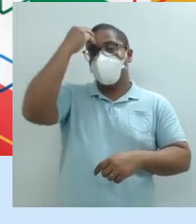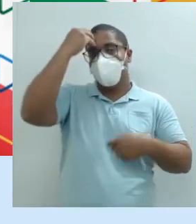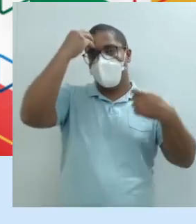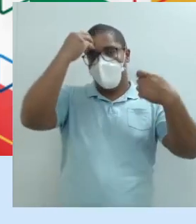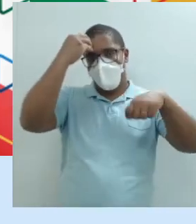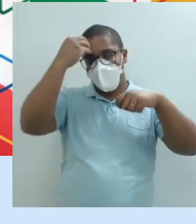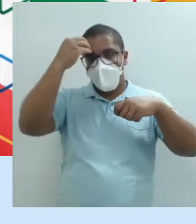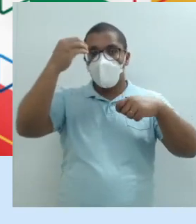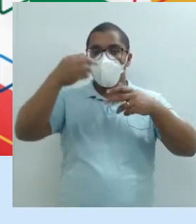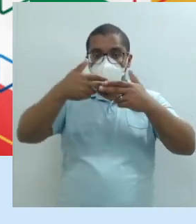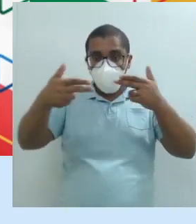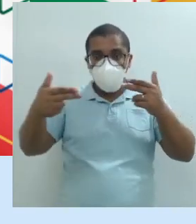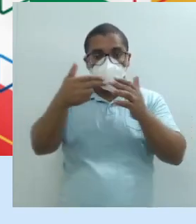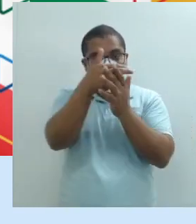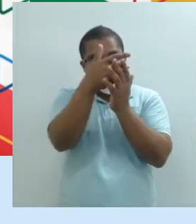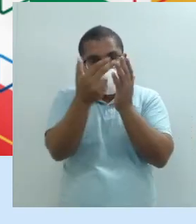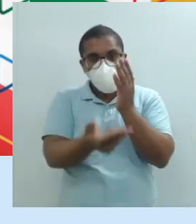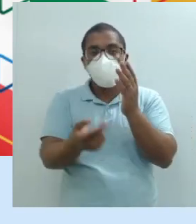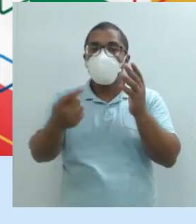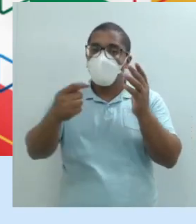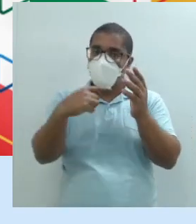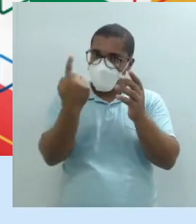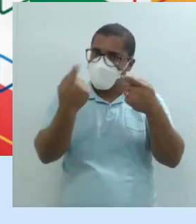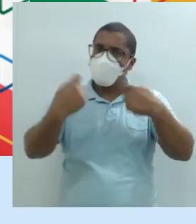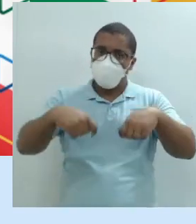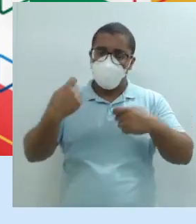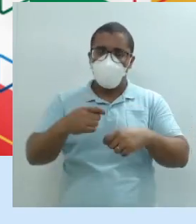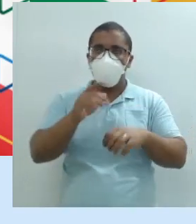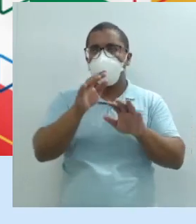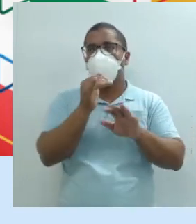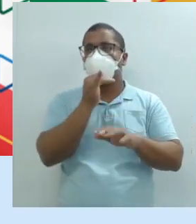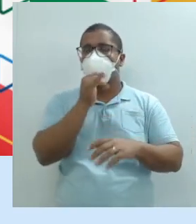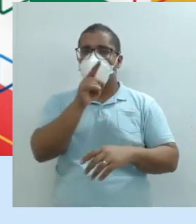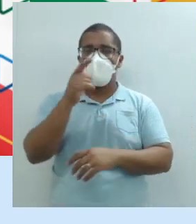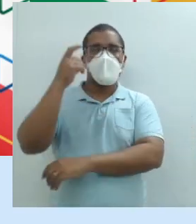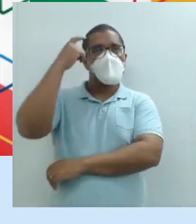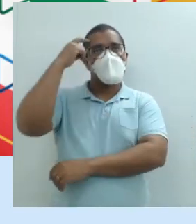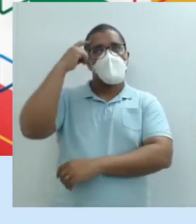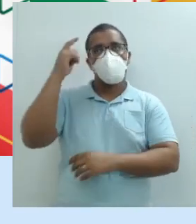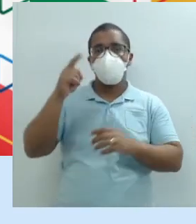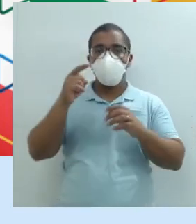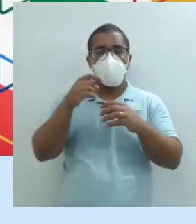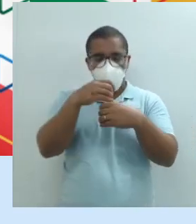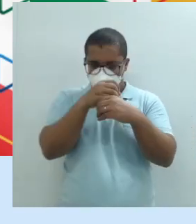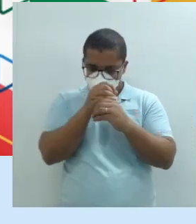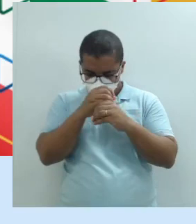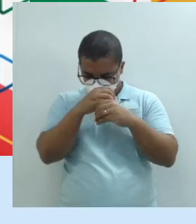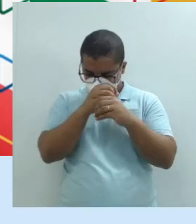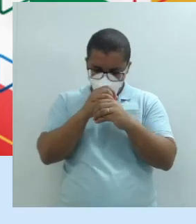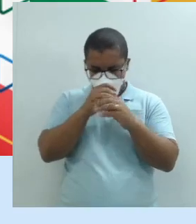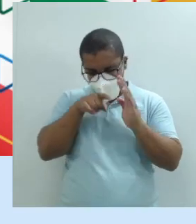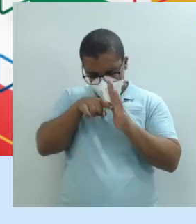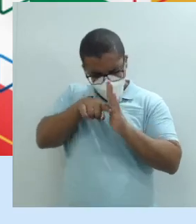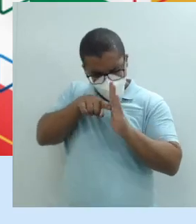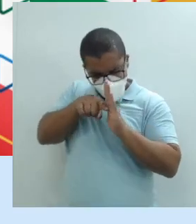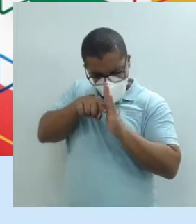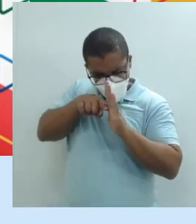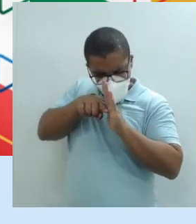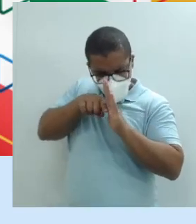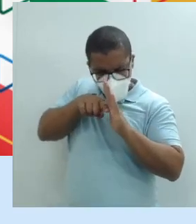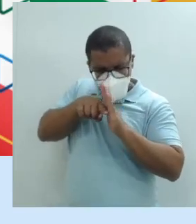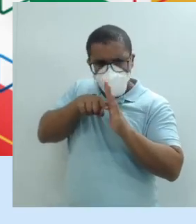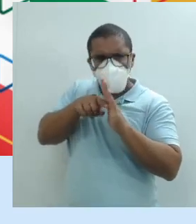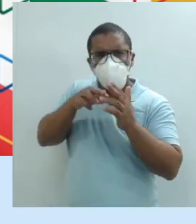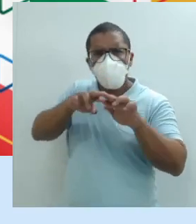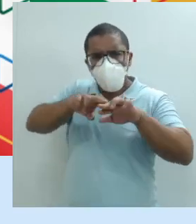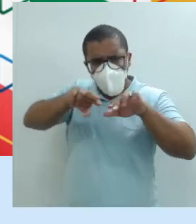são necessárias. Não adianta, por exemplo, você se trancar num laboratório, pesquisar coisas que